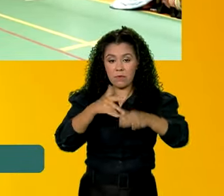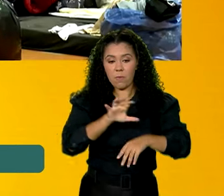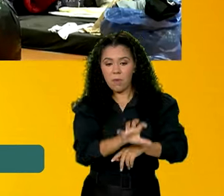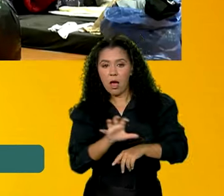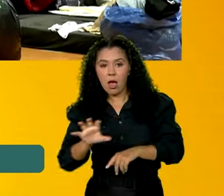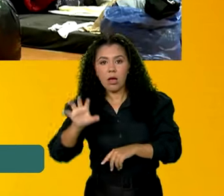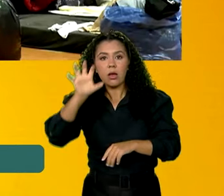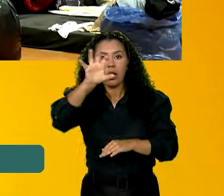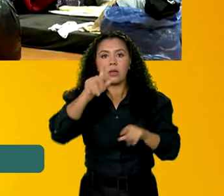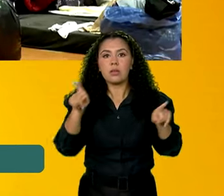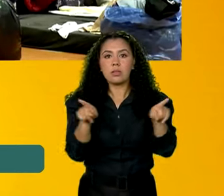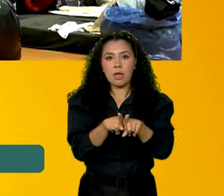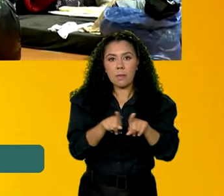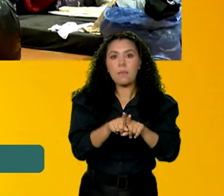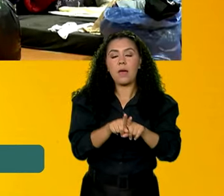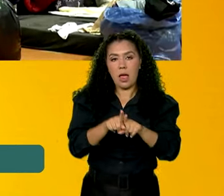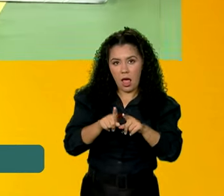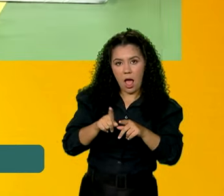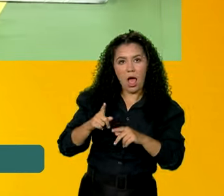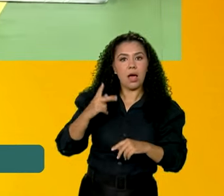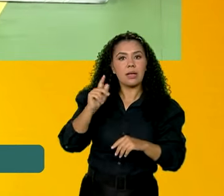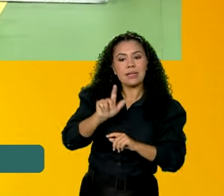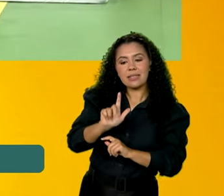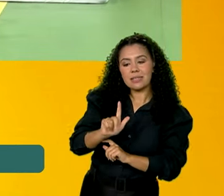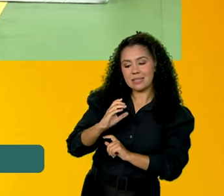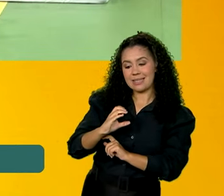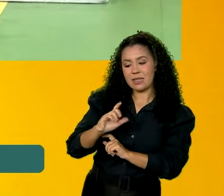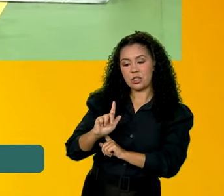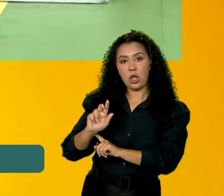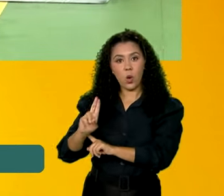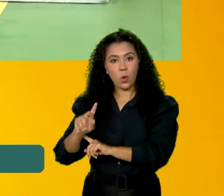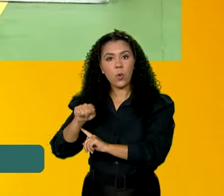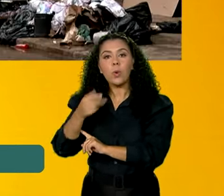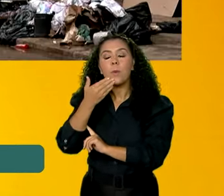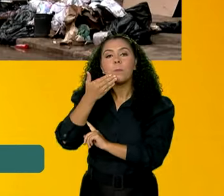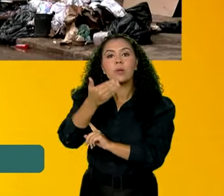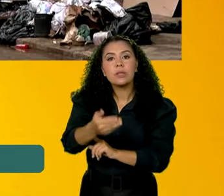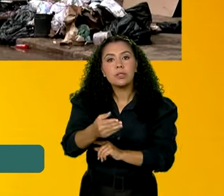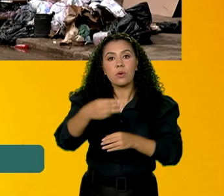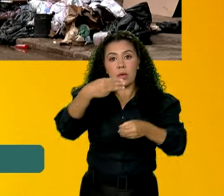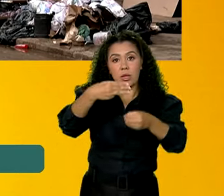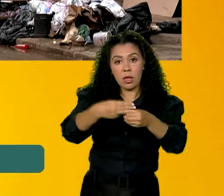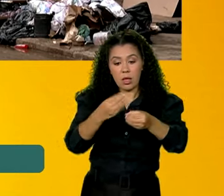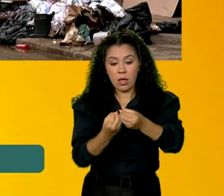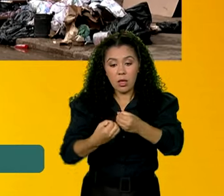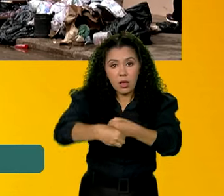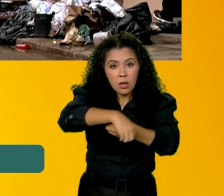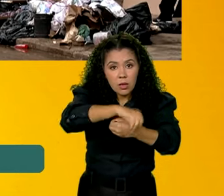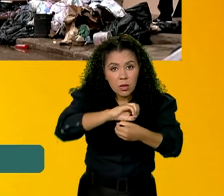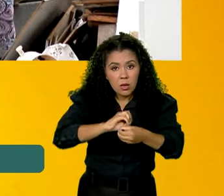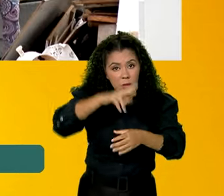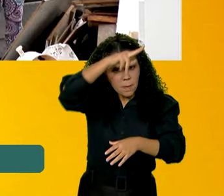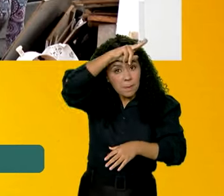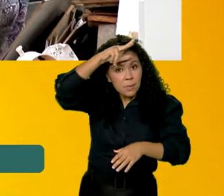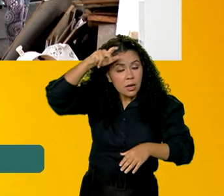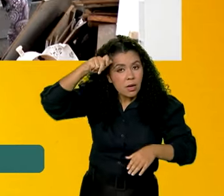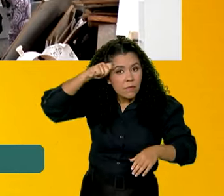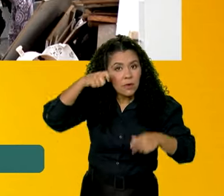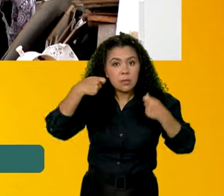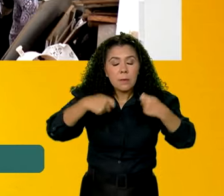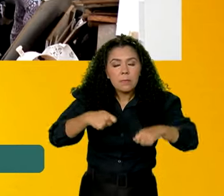a Controladoria Geral da União, a CGU, pediram às prefeituras que tenham zelo no preenchimento